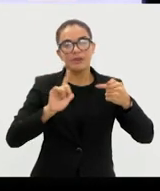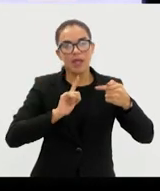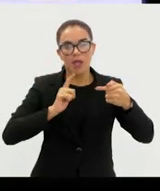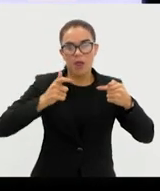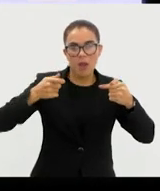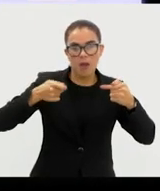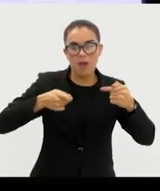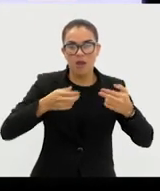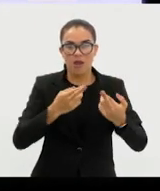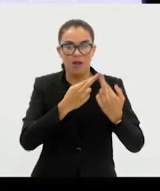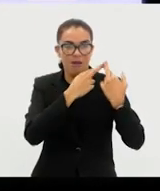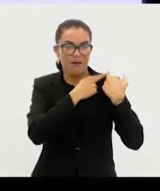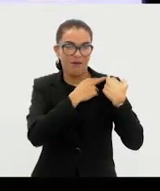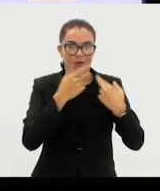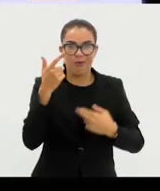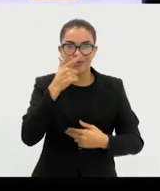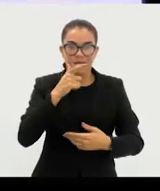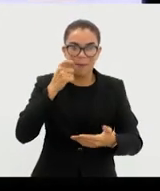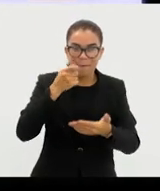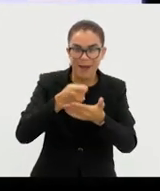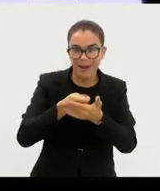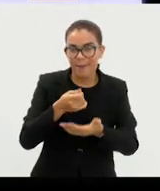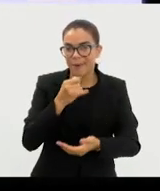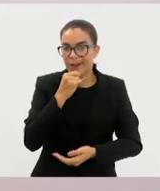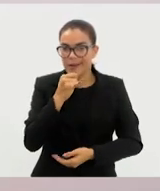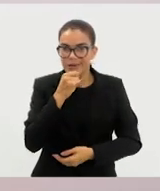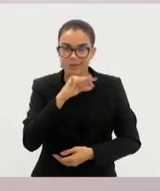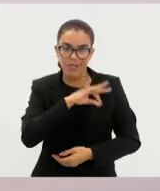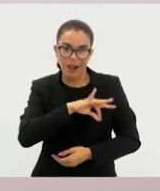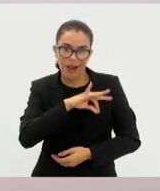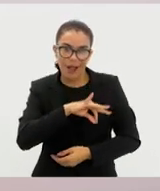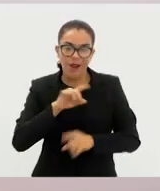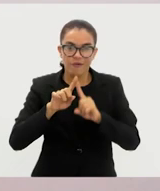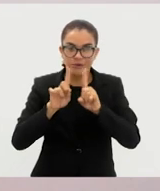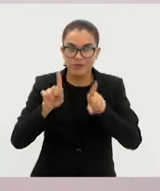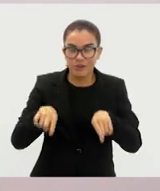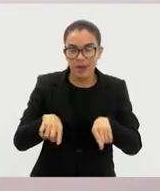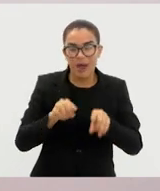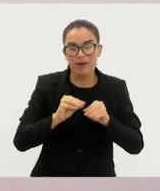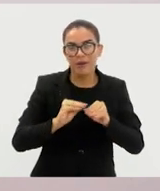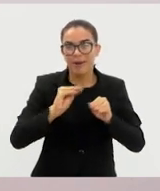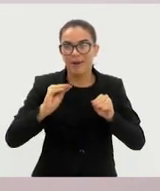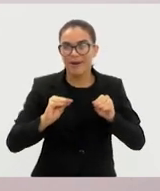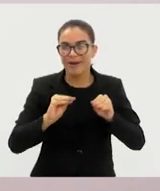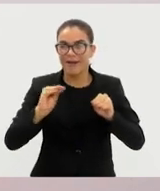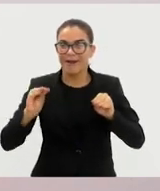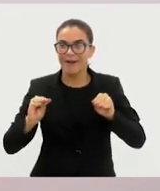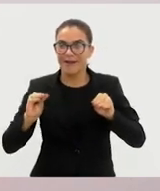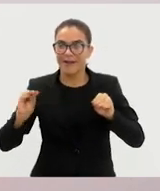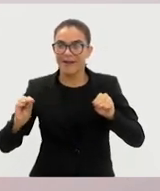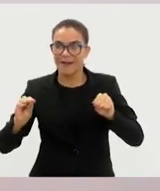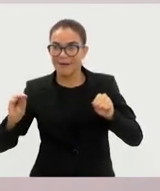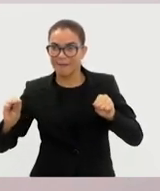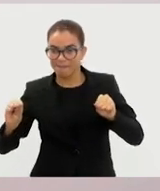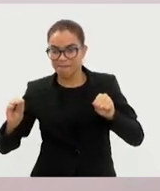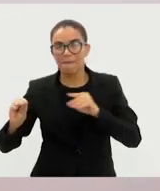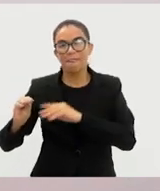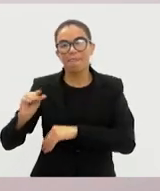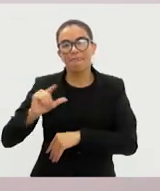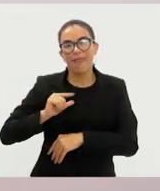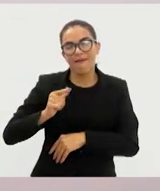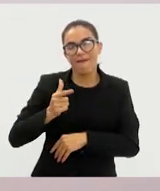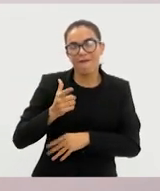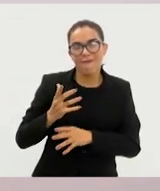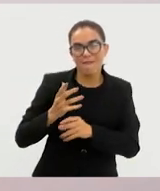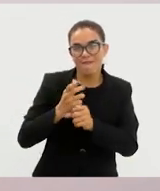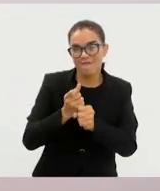que você não consegue saldar no exercício, né? A folha de servidores acaba passando para janeiro e acaba impactando isso. Então, assim, tem um valor natural